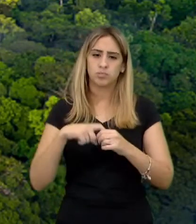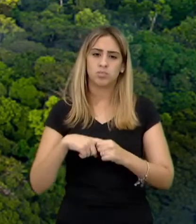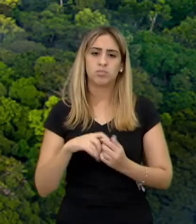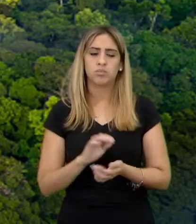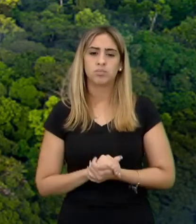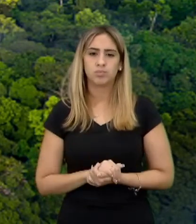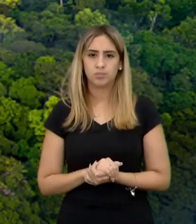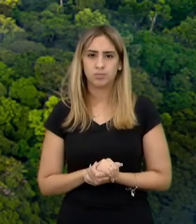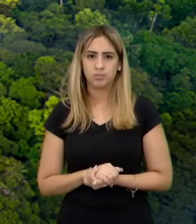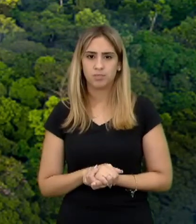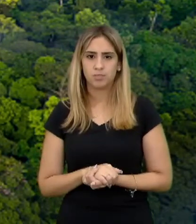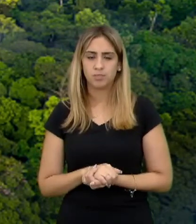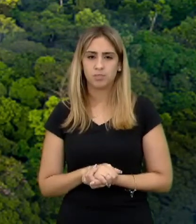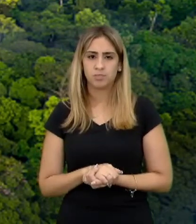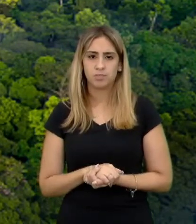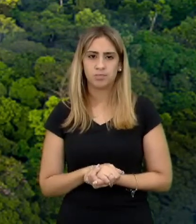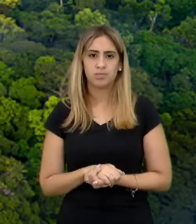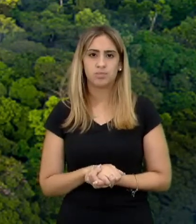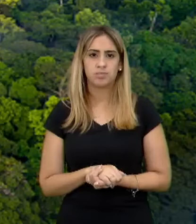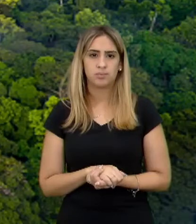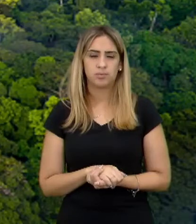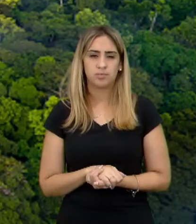volto.